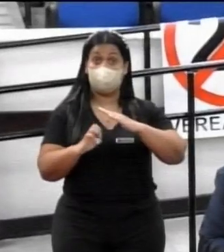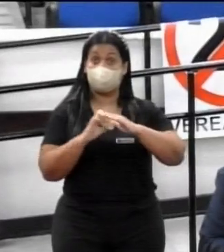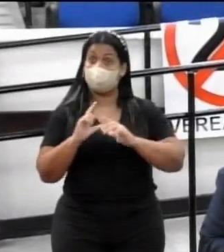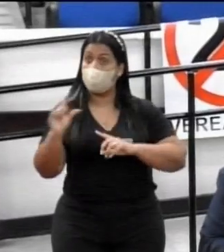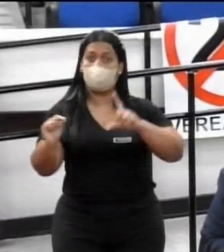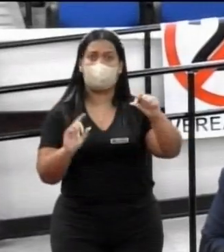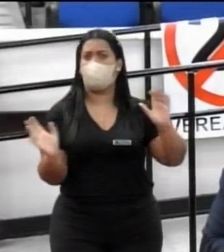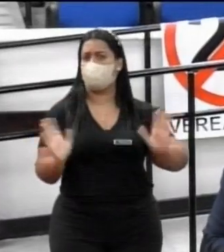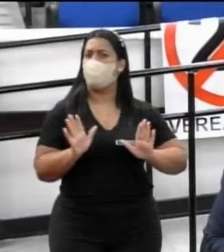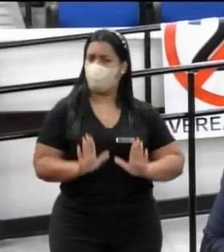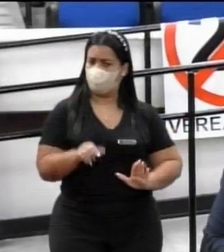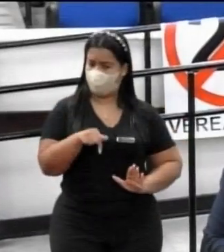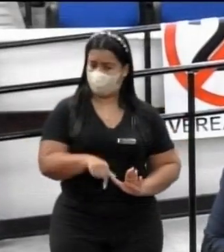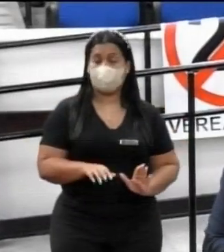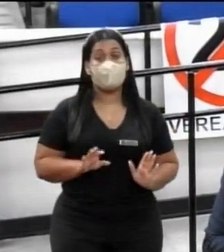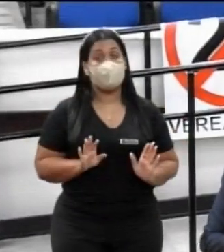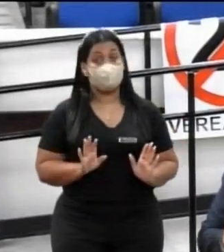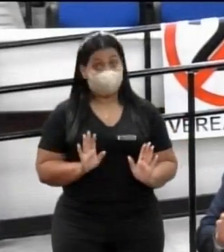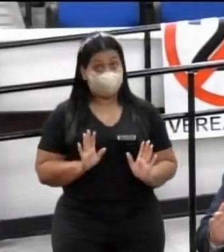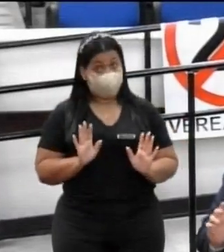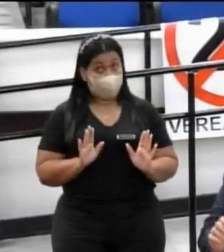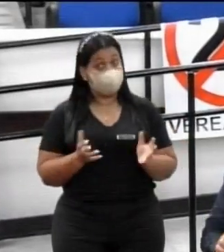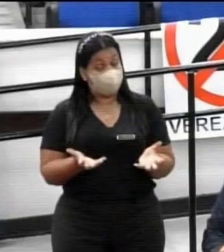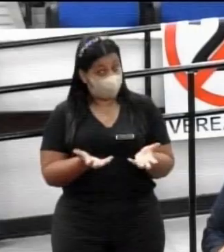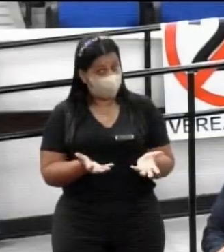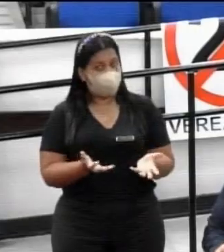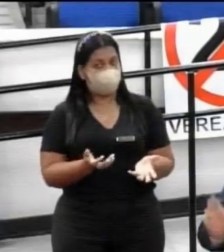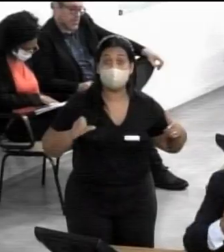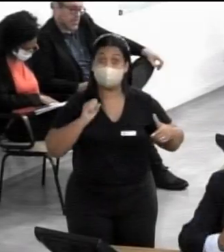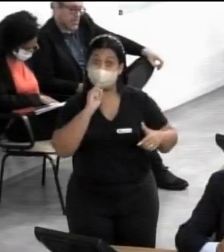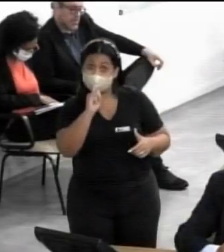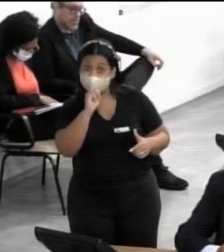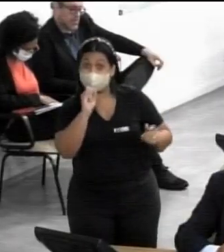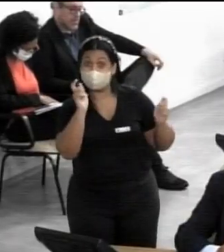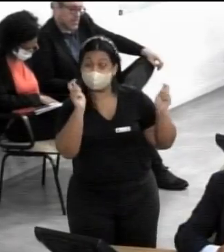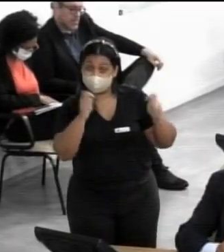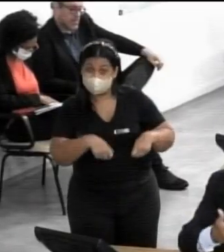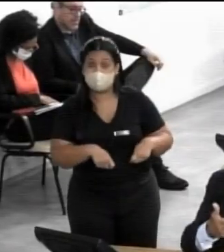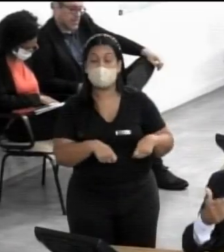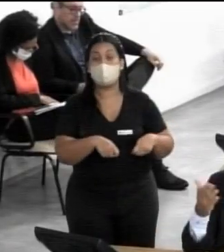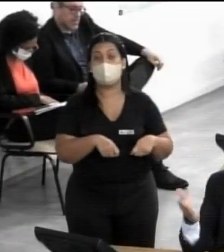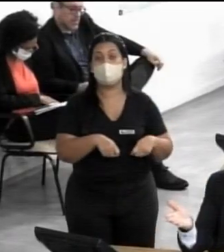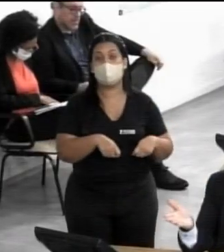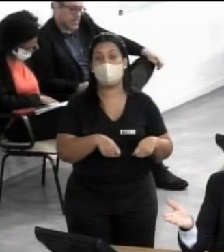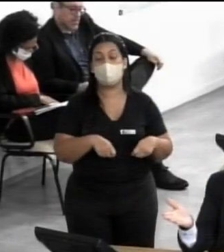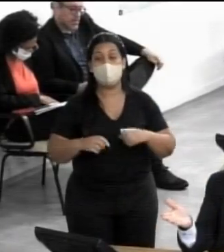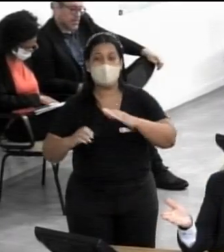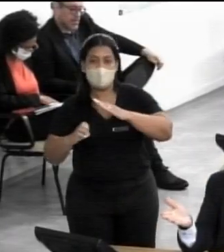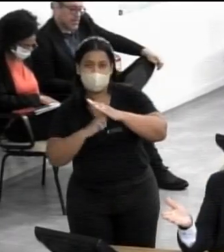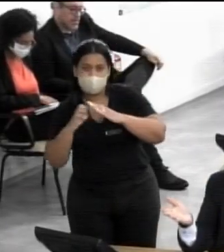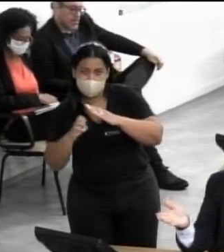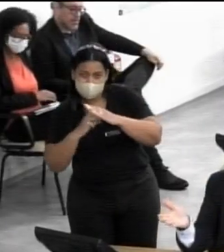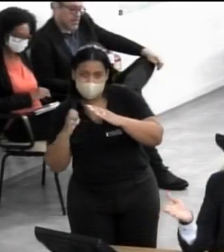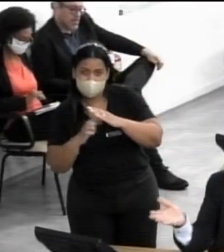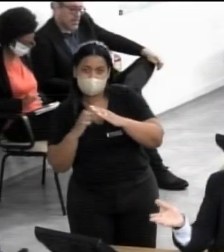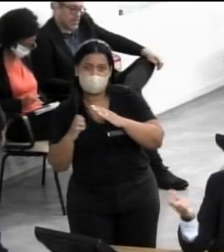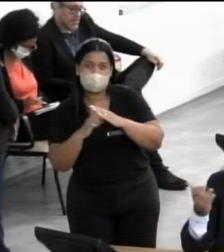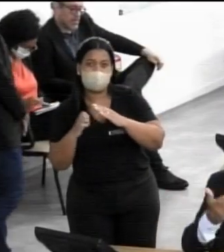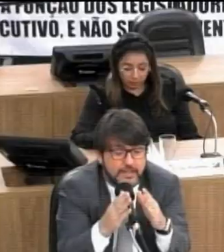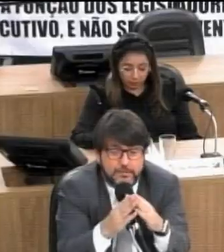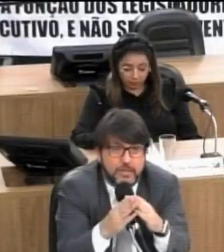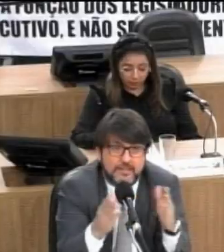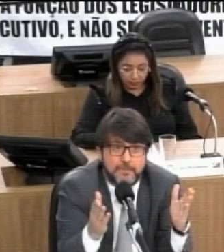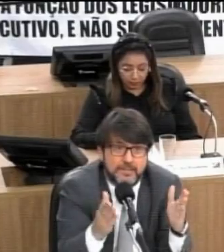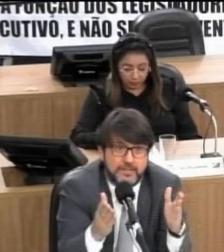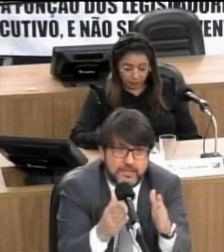projeto alcançou 12 votos favoráveis e 5 contrários. Os vereadores que se manifestaram contra a medida foram Jorge